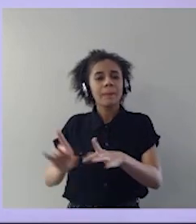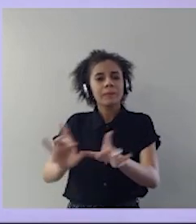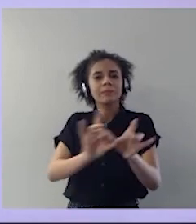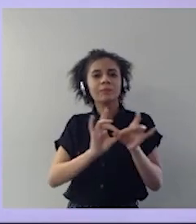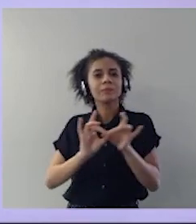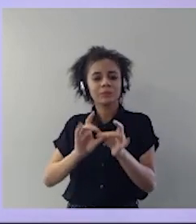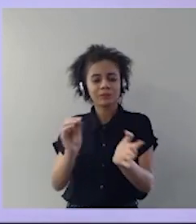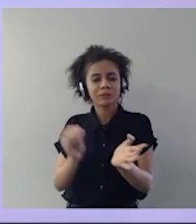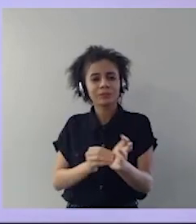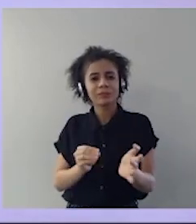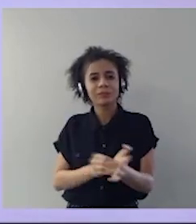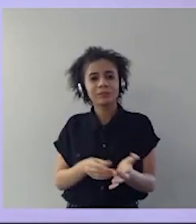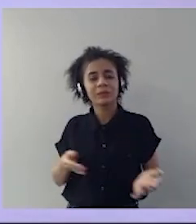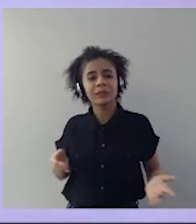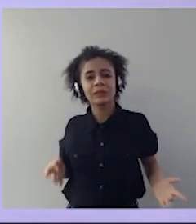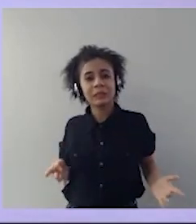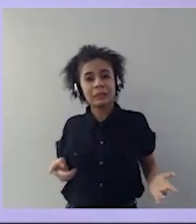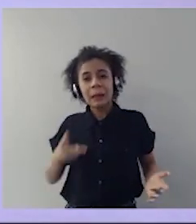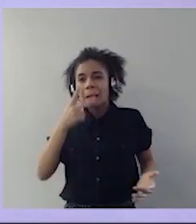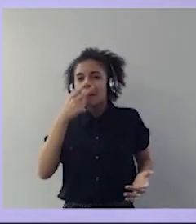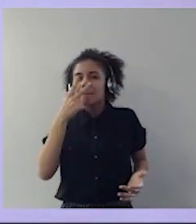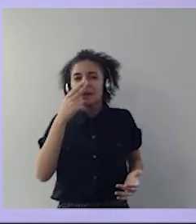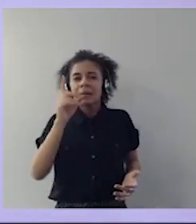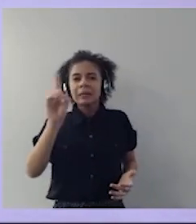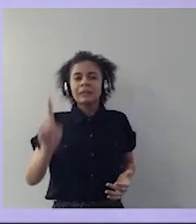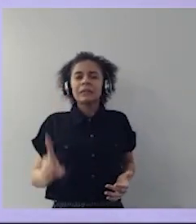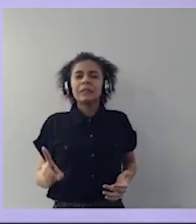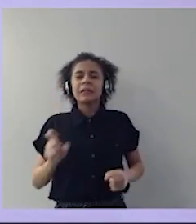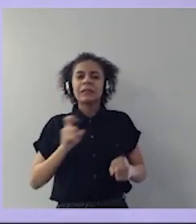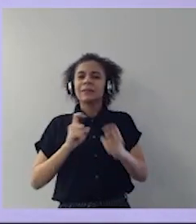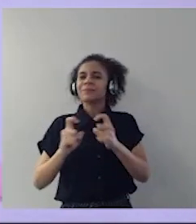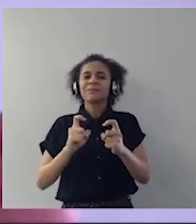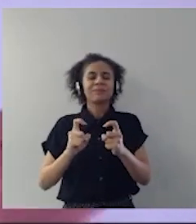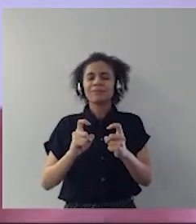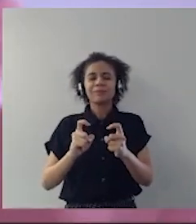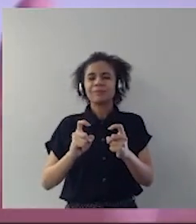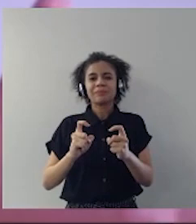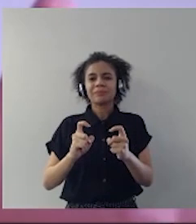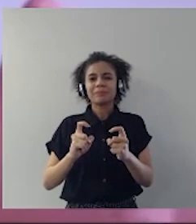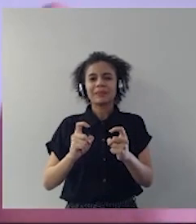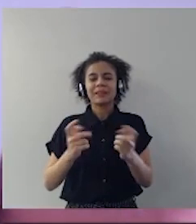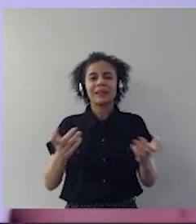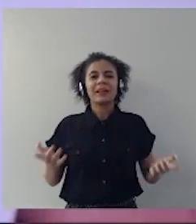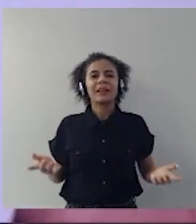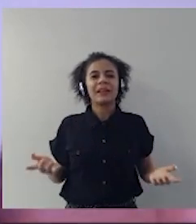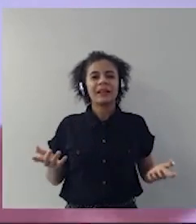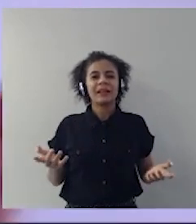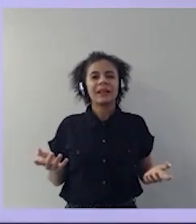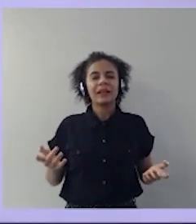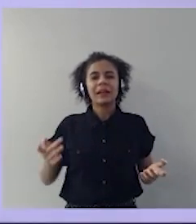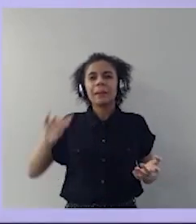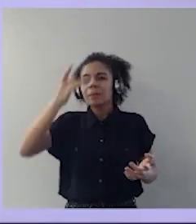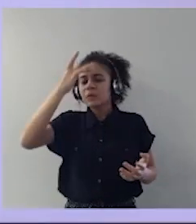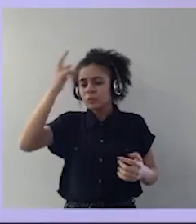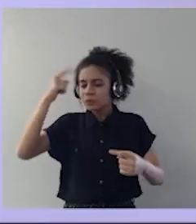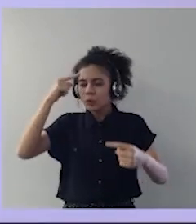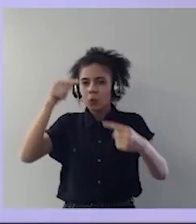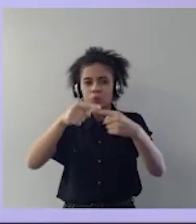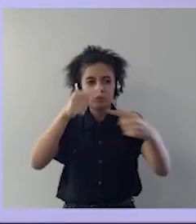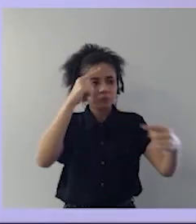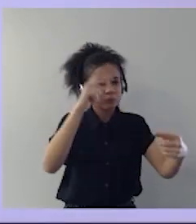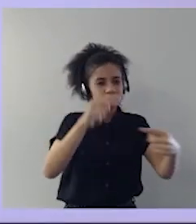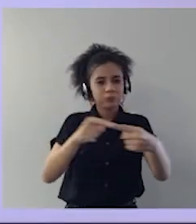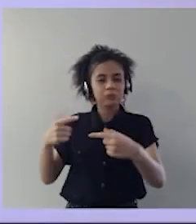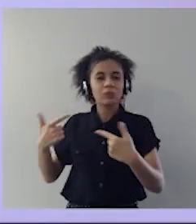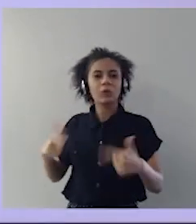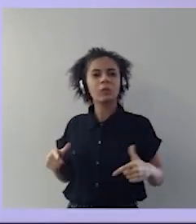fraternidade. Como se o direito administrativo ele não dispusesse de meios consensuais, ele